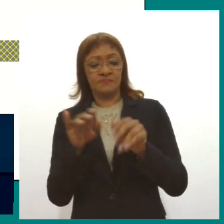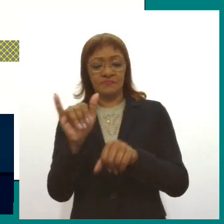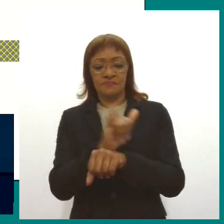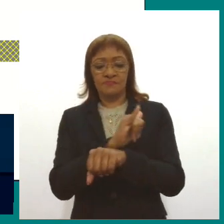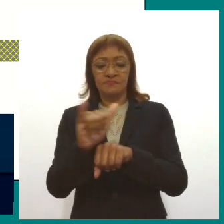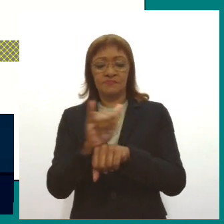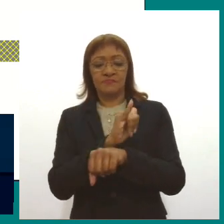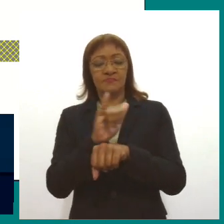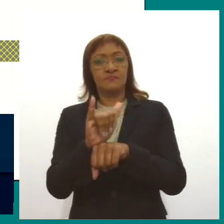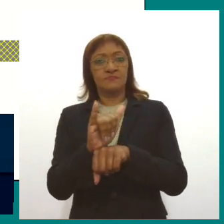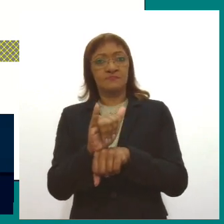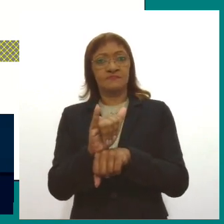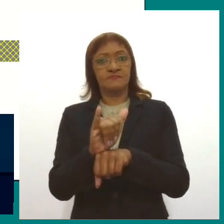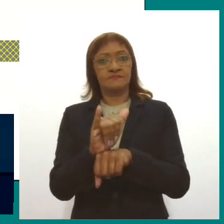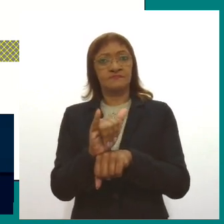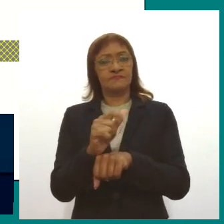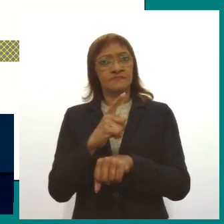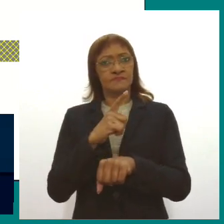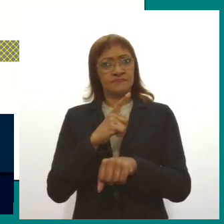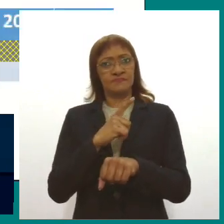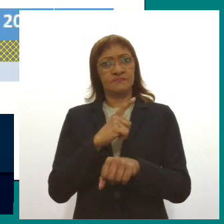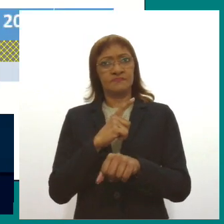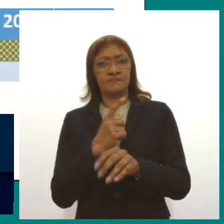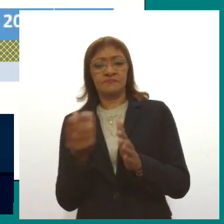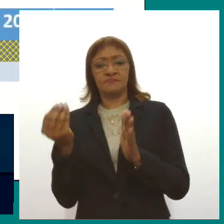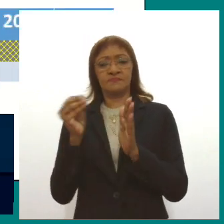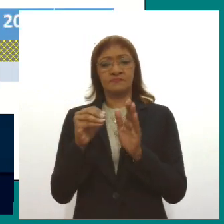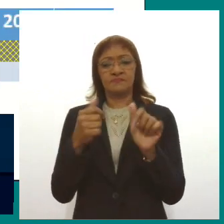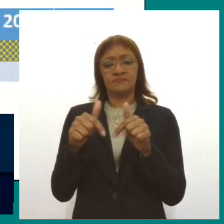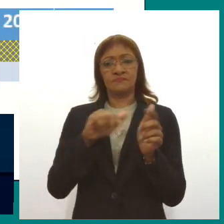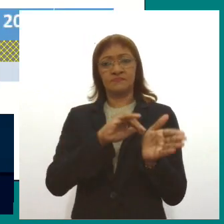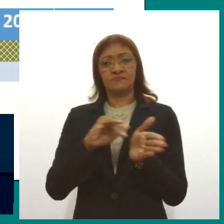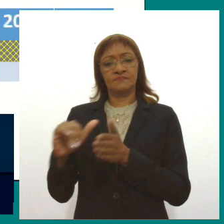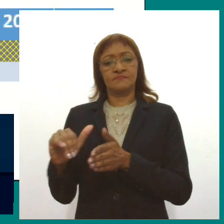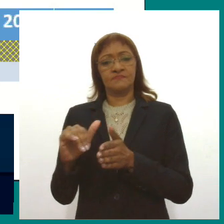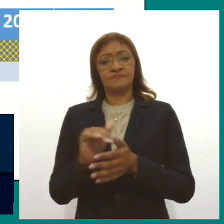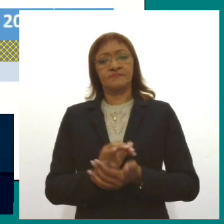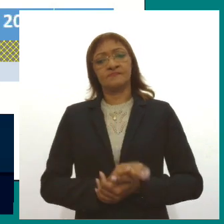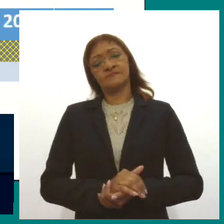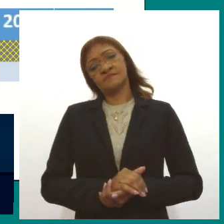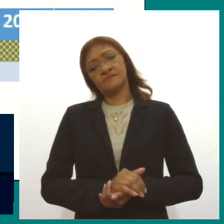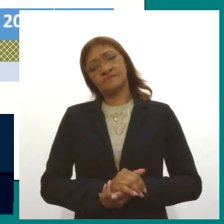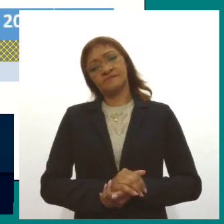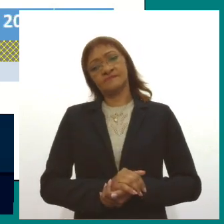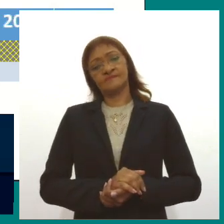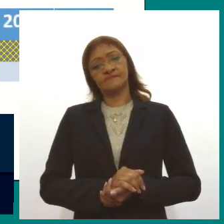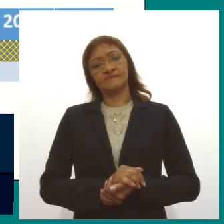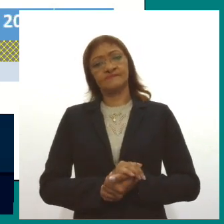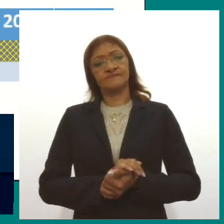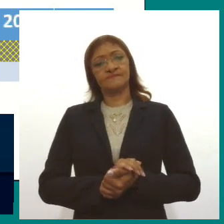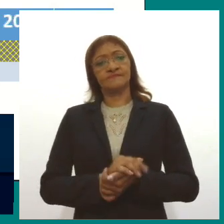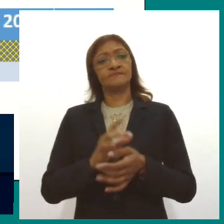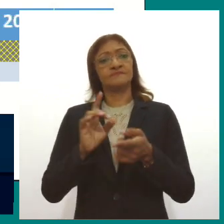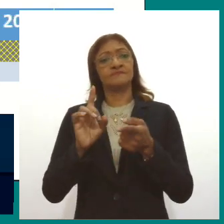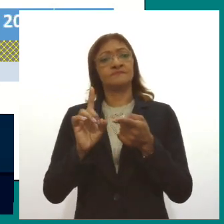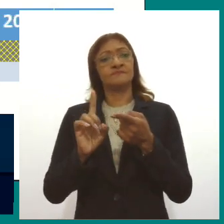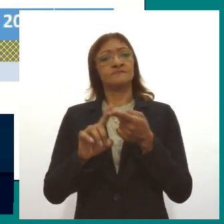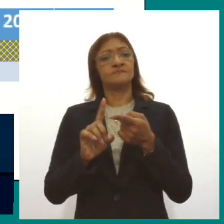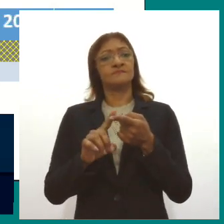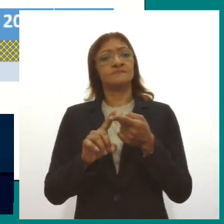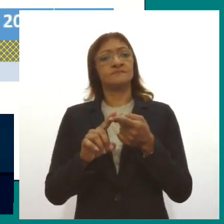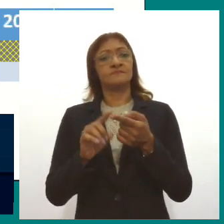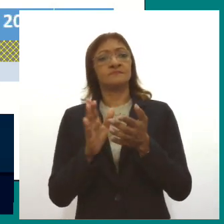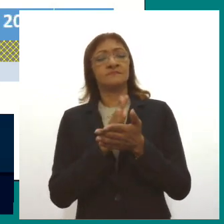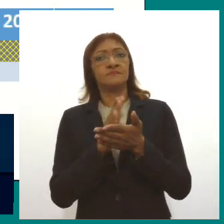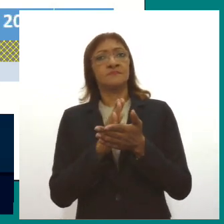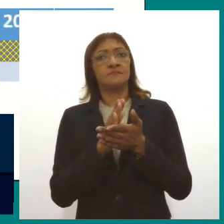estratégico, implantar e desenvolver nossas ações. Pode passar, por favor? O slide ficou um pouco comprometido, mas